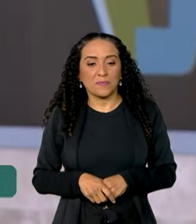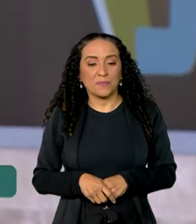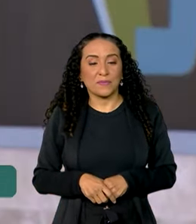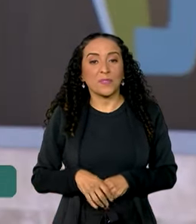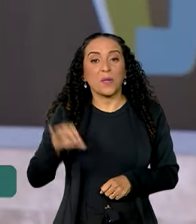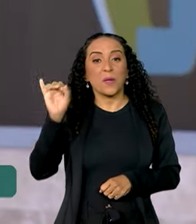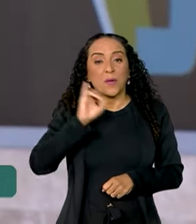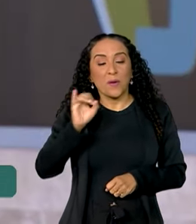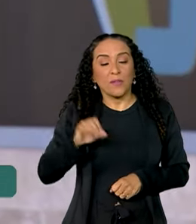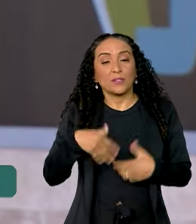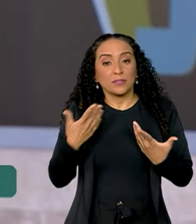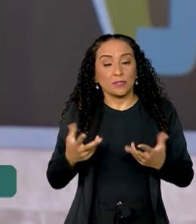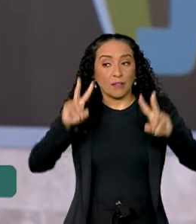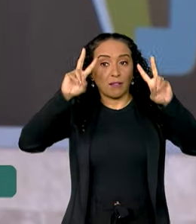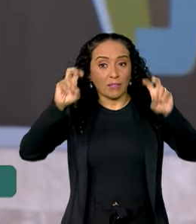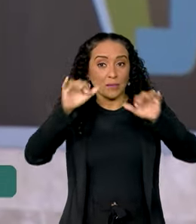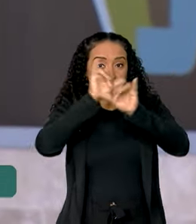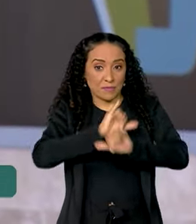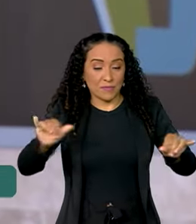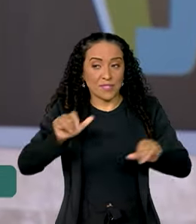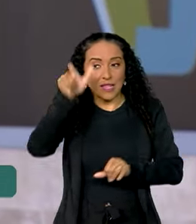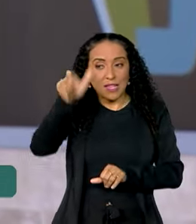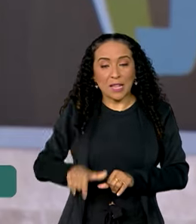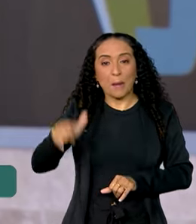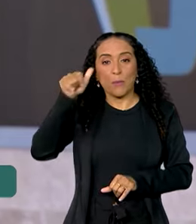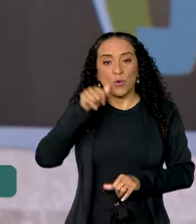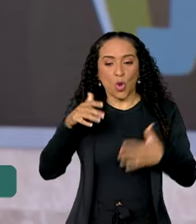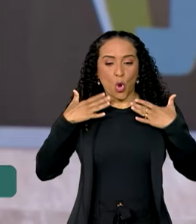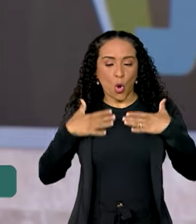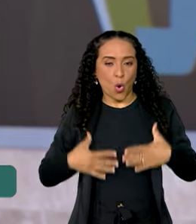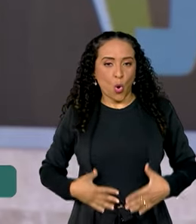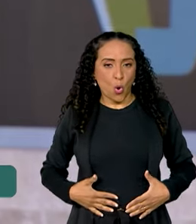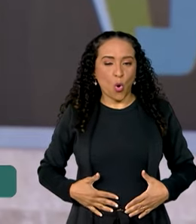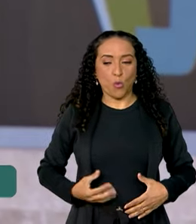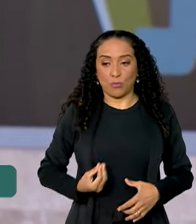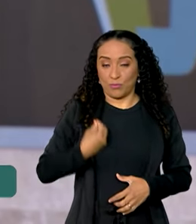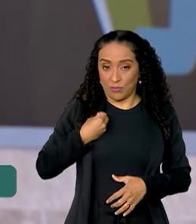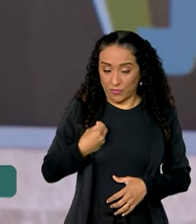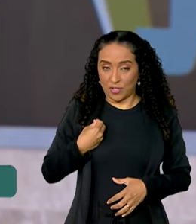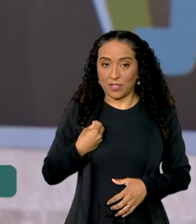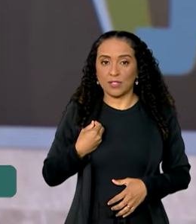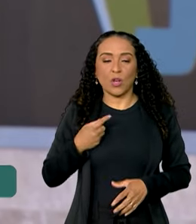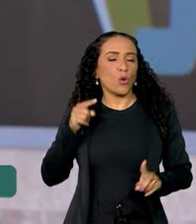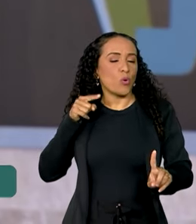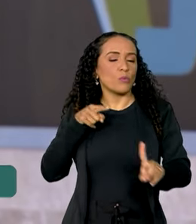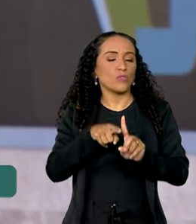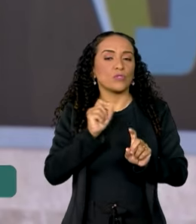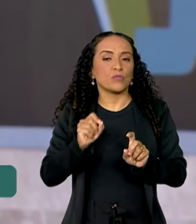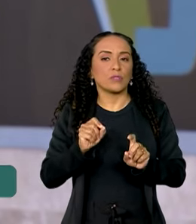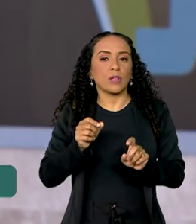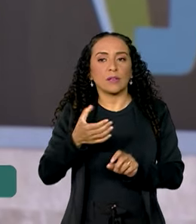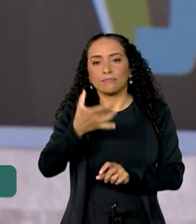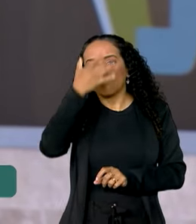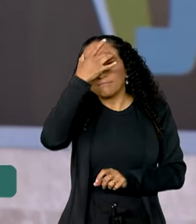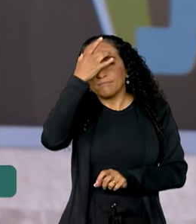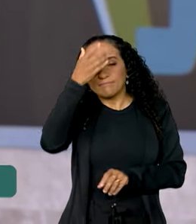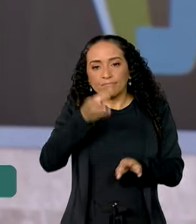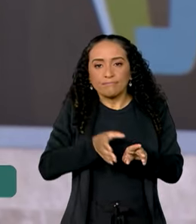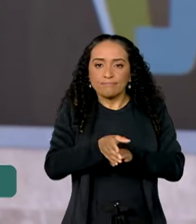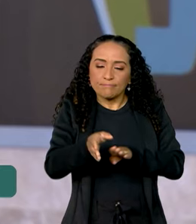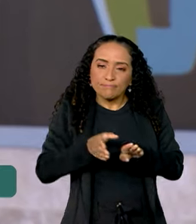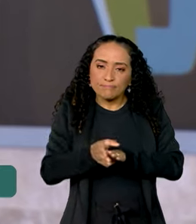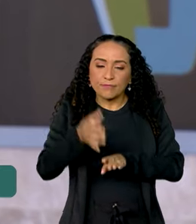Oi Vanessa é isso o tema da campanha é mulher seu corpo sua vida e o ob é conscientizar sobre a